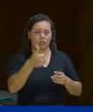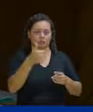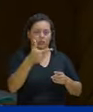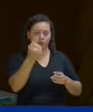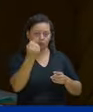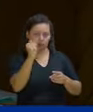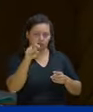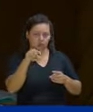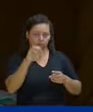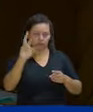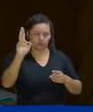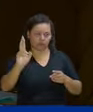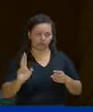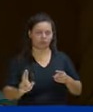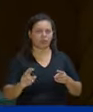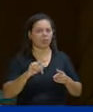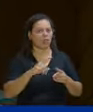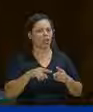mil.